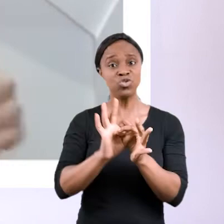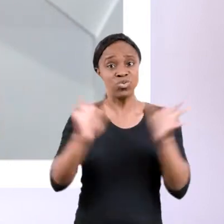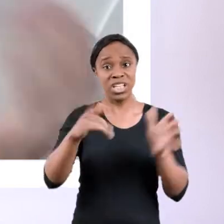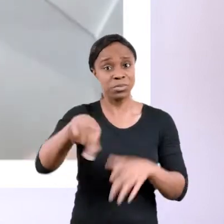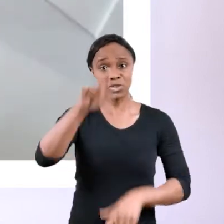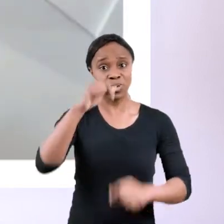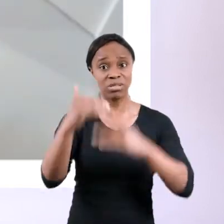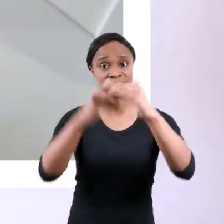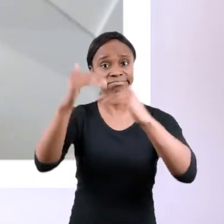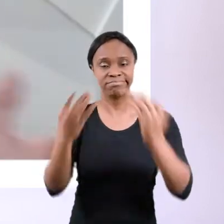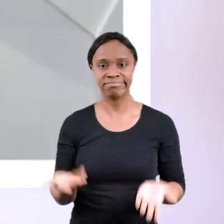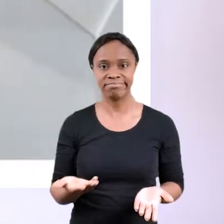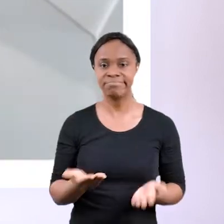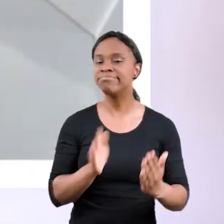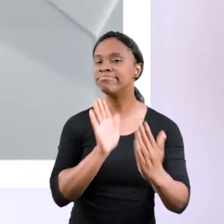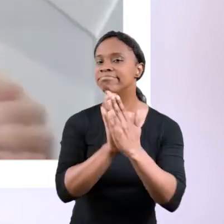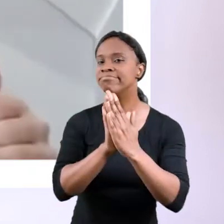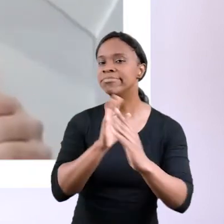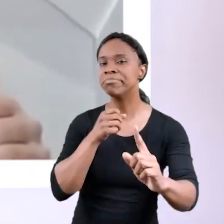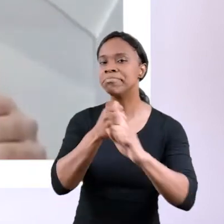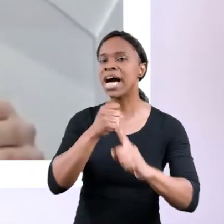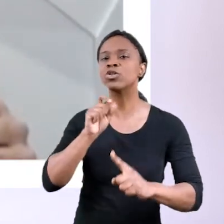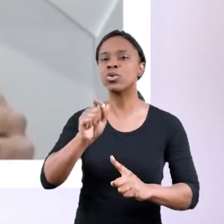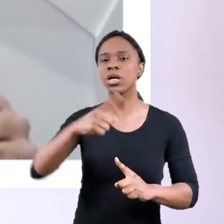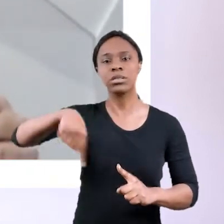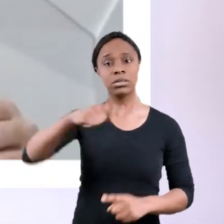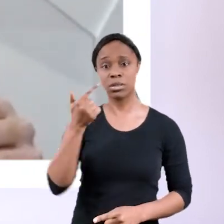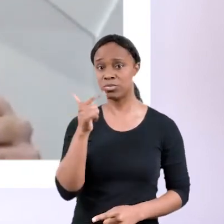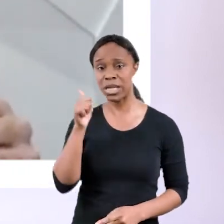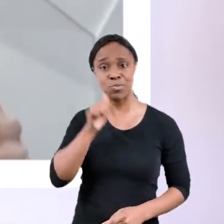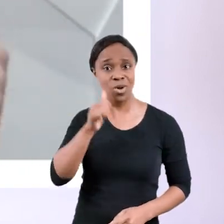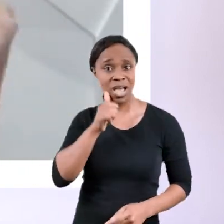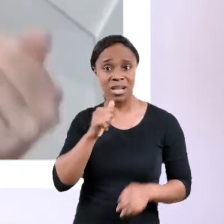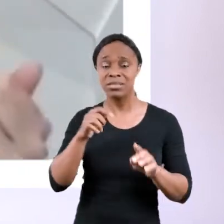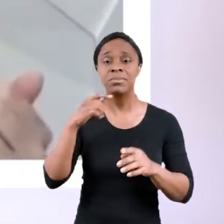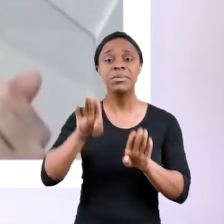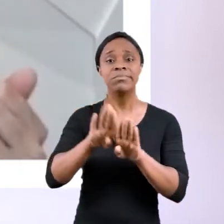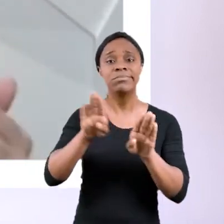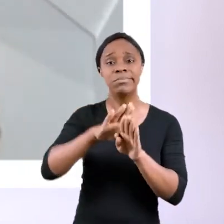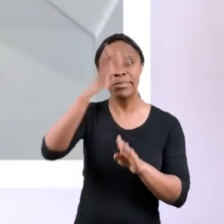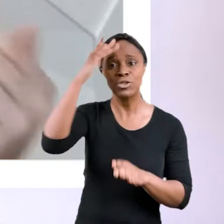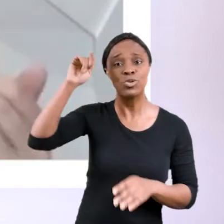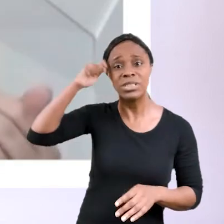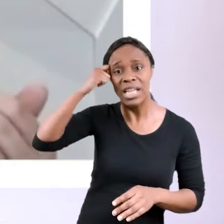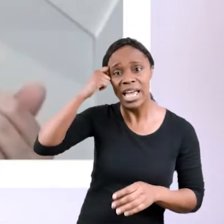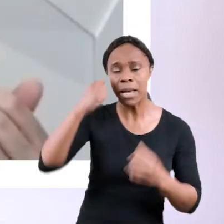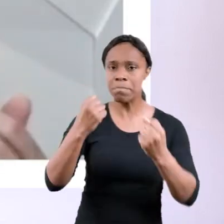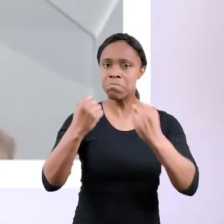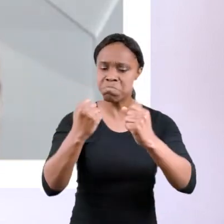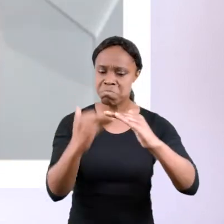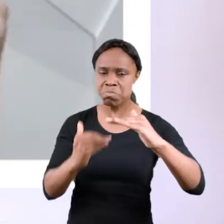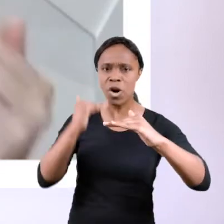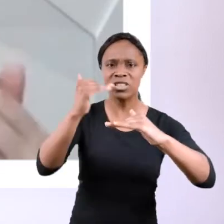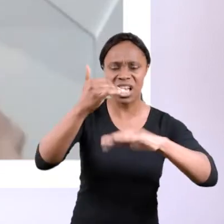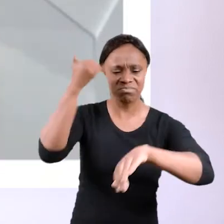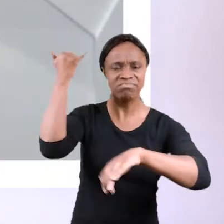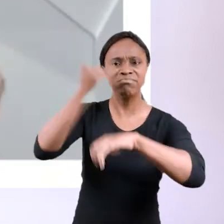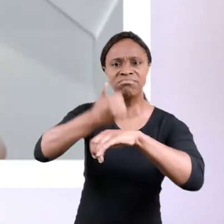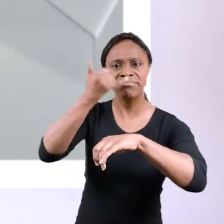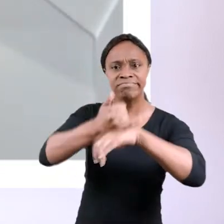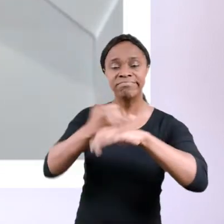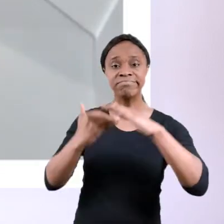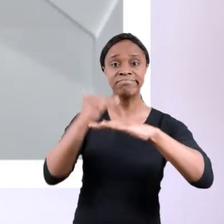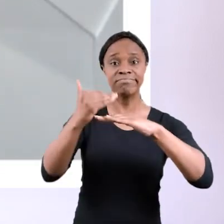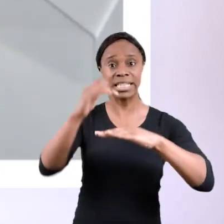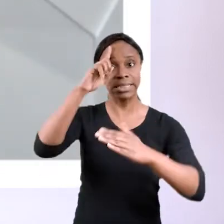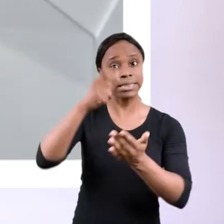avancem. O impacto disso é que nós não temos mulheres e nem pessoas negras em cargos de poder, em cargos de decisão ou em cargos que